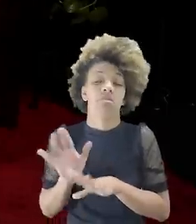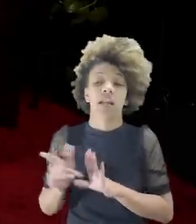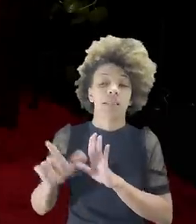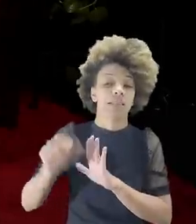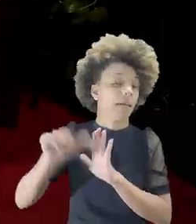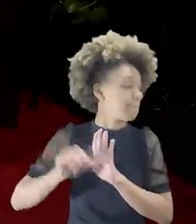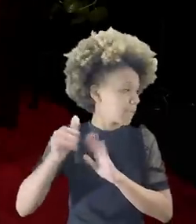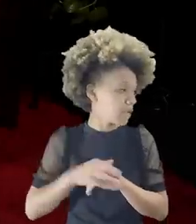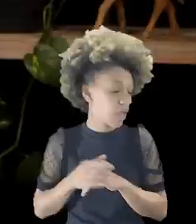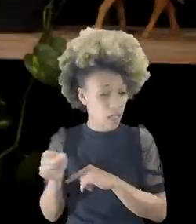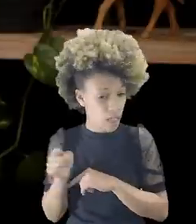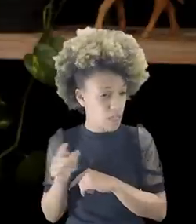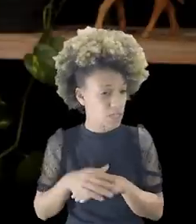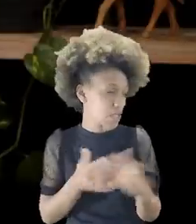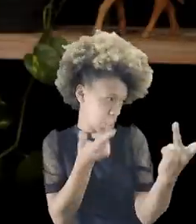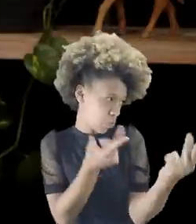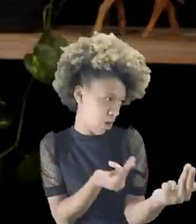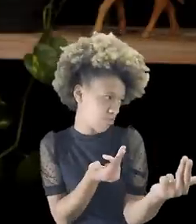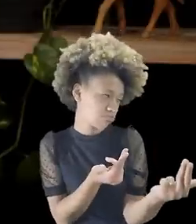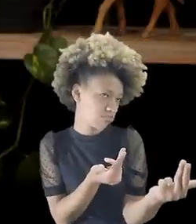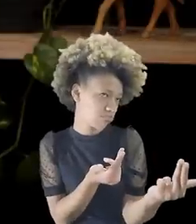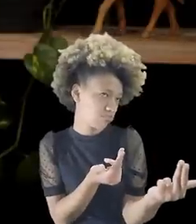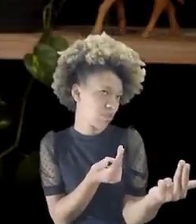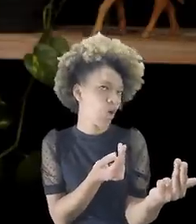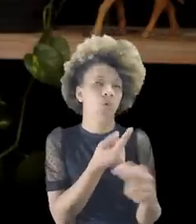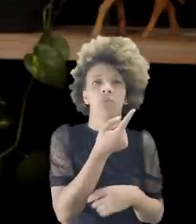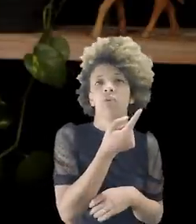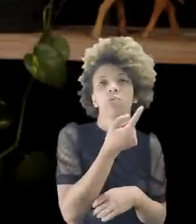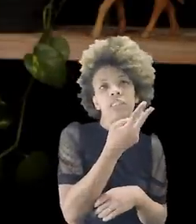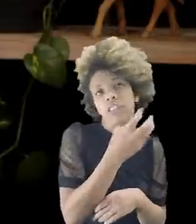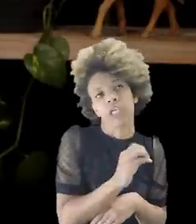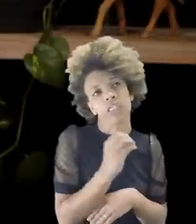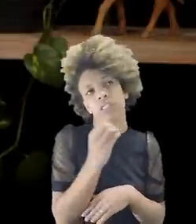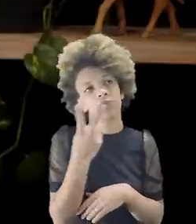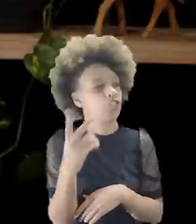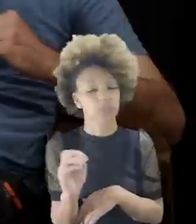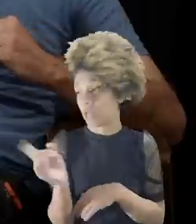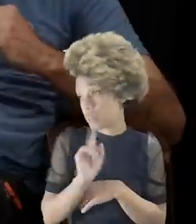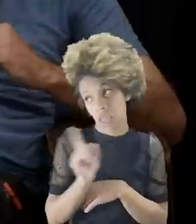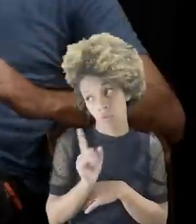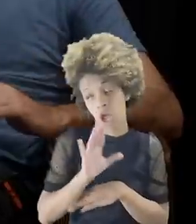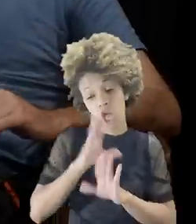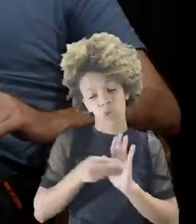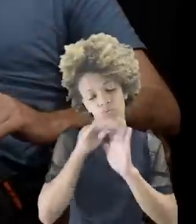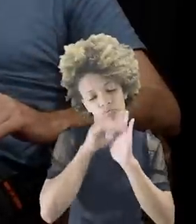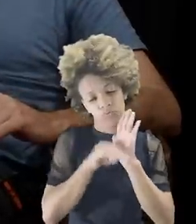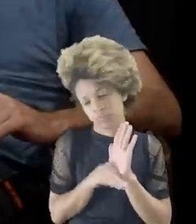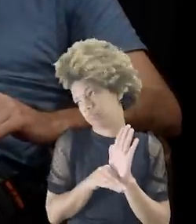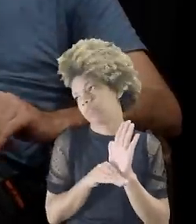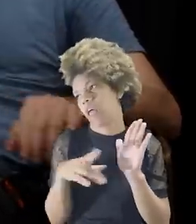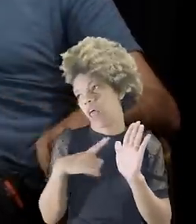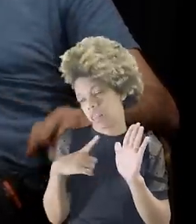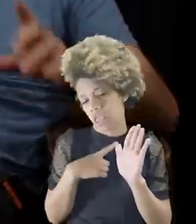ali na primeira escolha esse cara vai ganhar igual o trigésimo não eles também isso é tudo escalonado gente